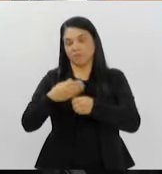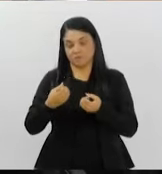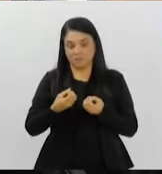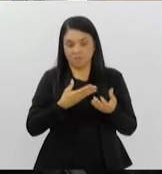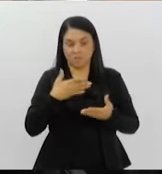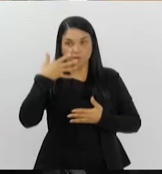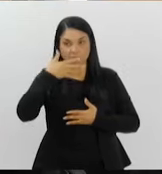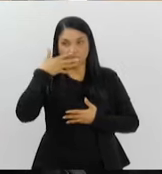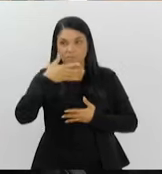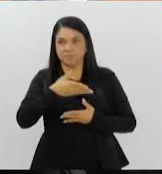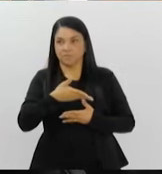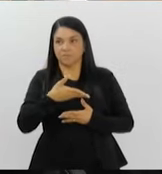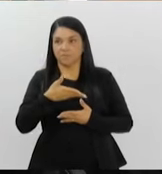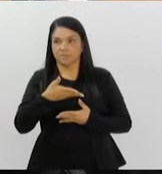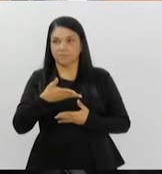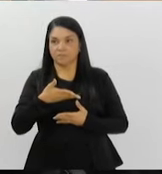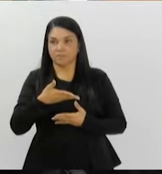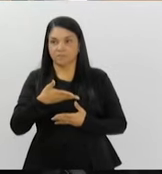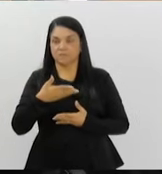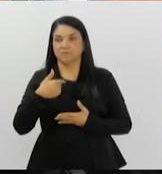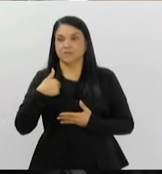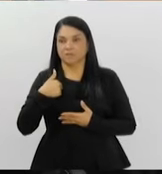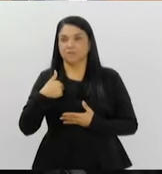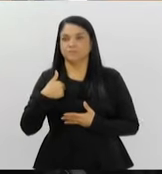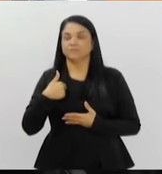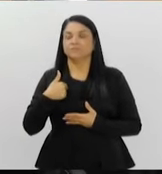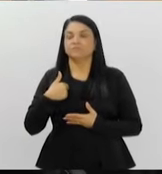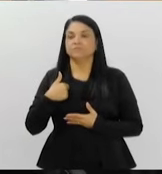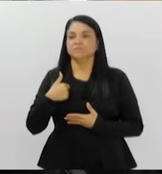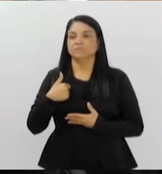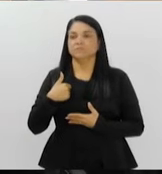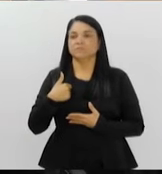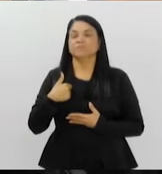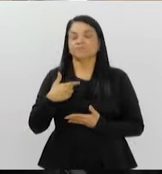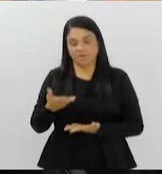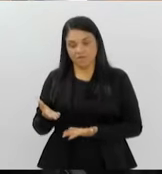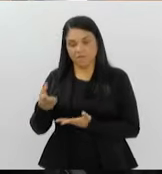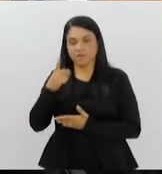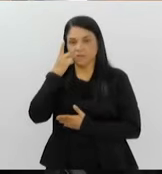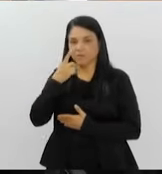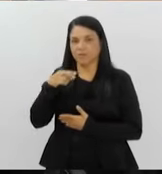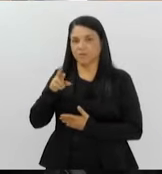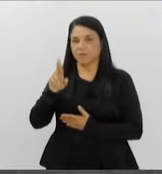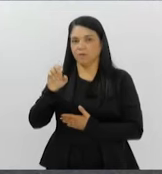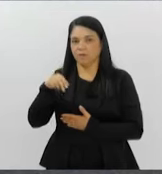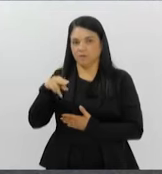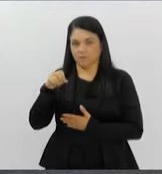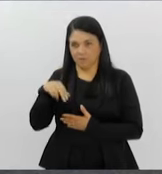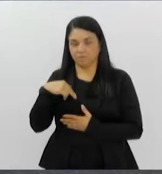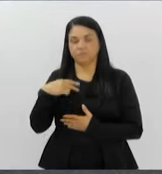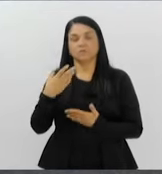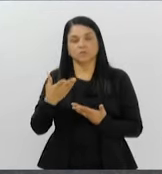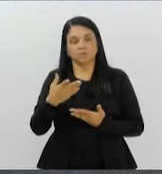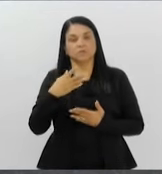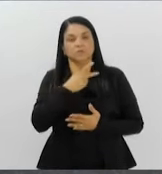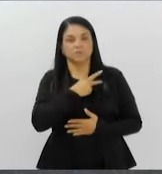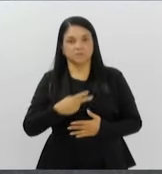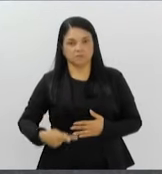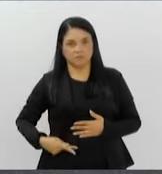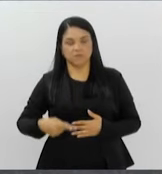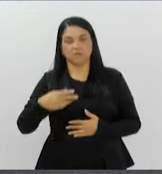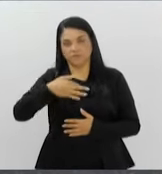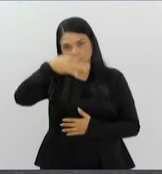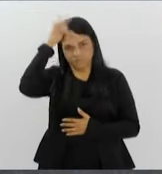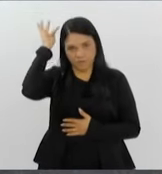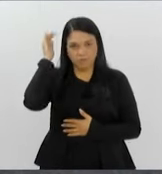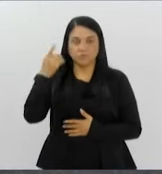Renan. Mas eu vou precisar de mais tempo. Está bem. Abro mão no meu pois tempo não. Vossa Excelência. Deputado Renan. Nobre presidente Fred Pacheco, nobre amigo